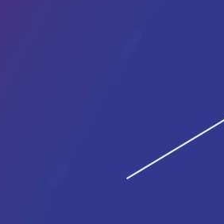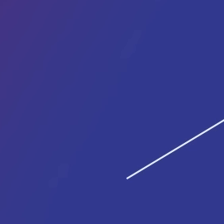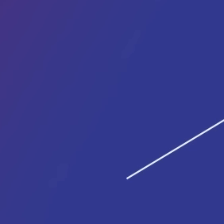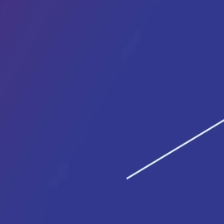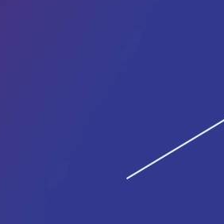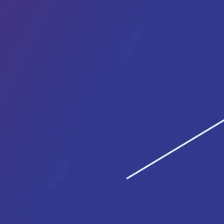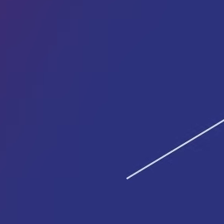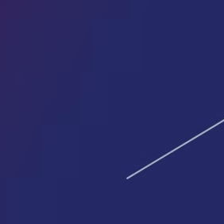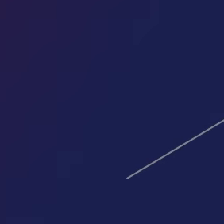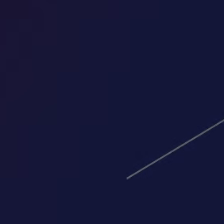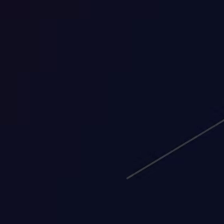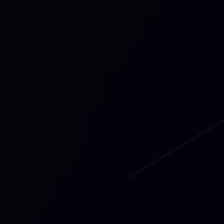tchau l